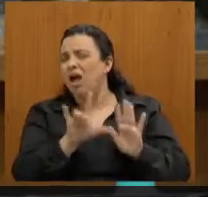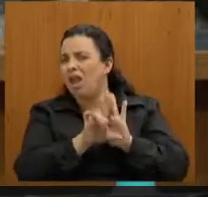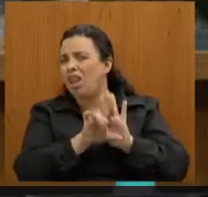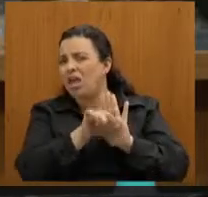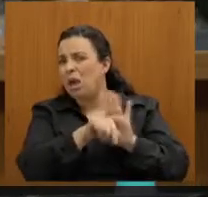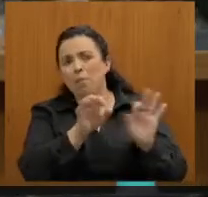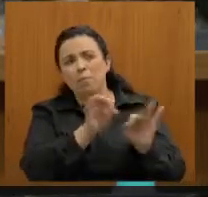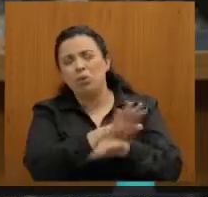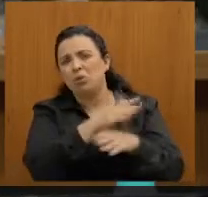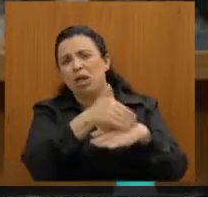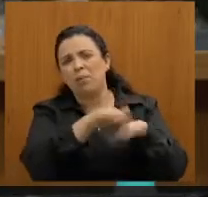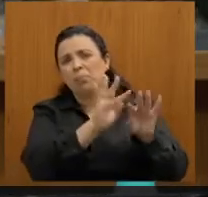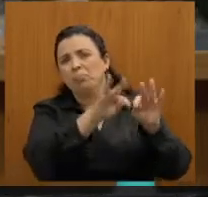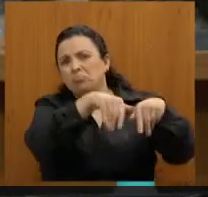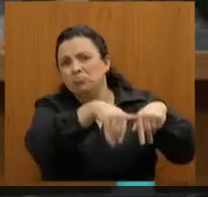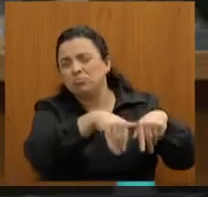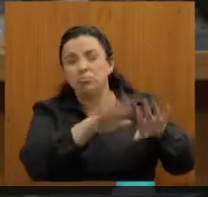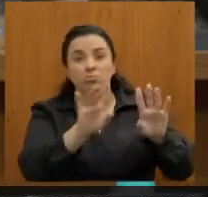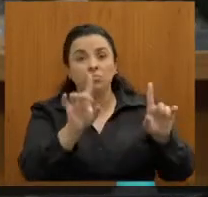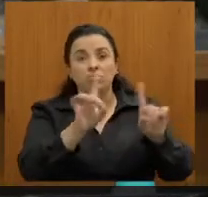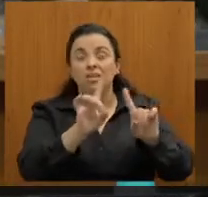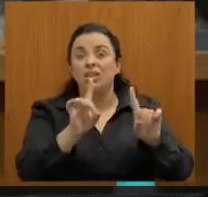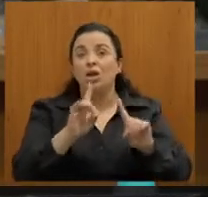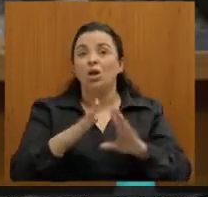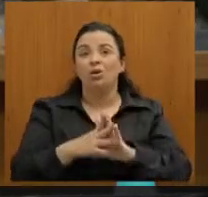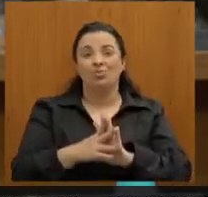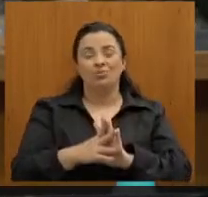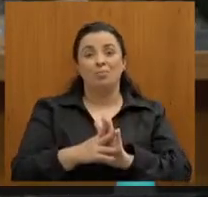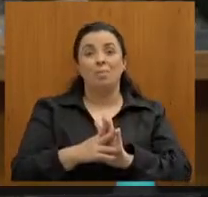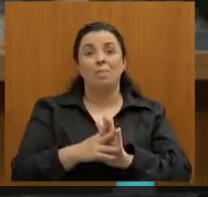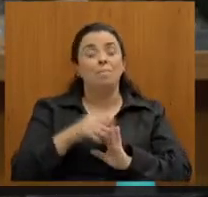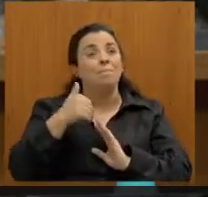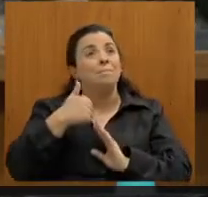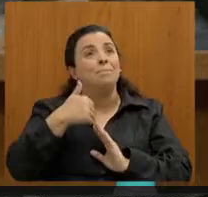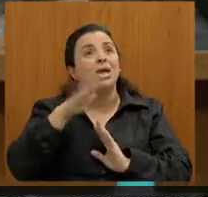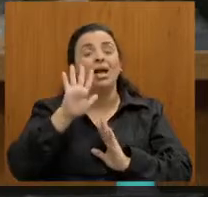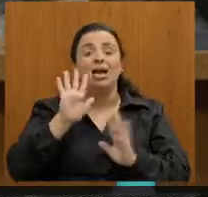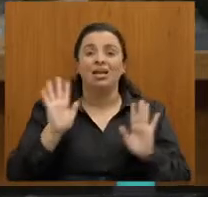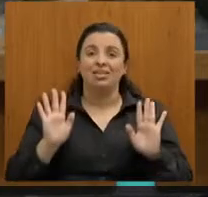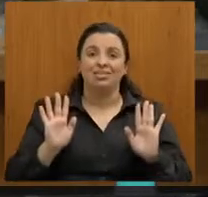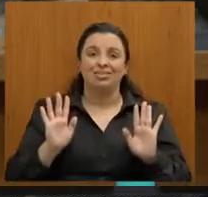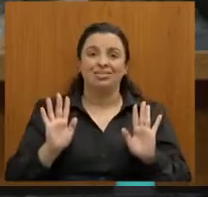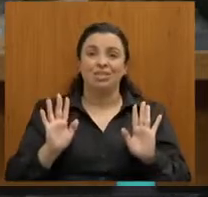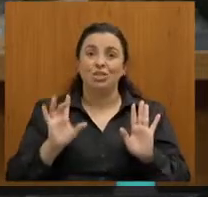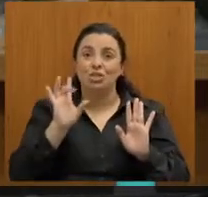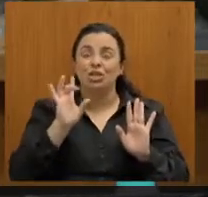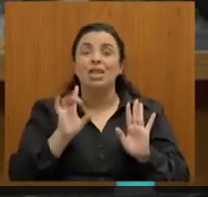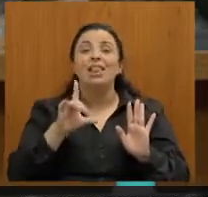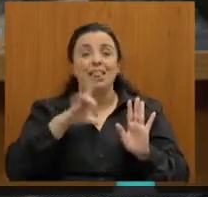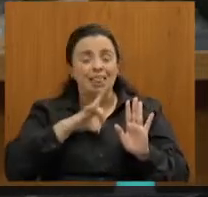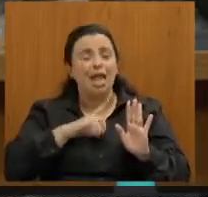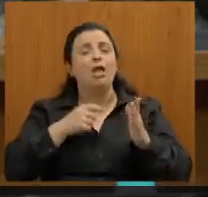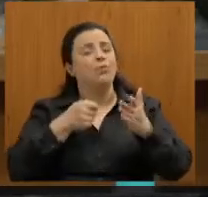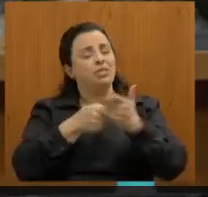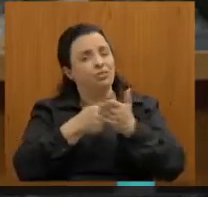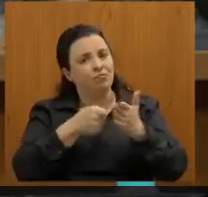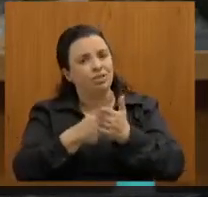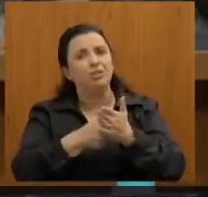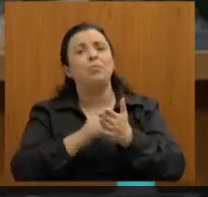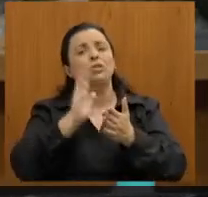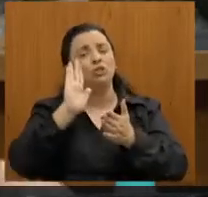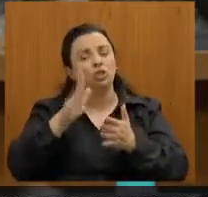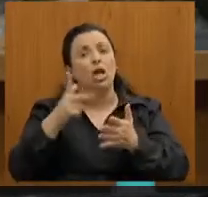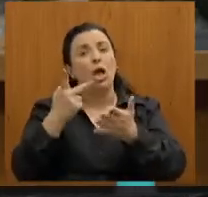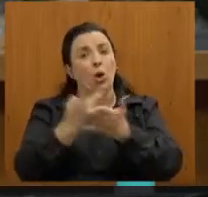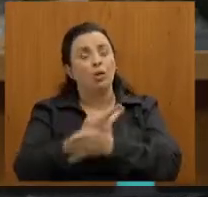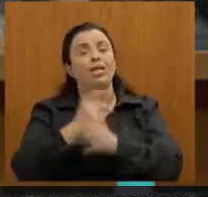é muito mais do que é isto para além desse enfrentamento que já vem acontecendo de forma muito